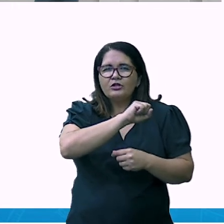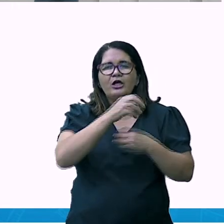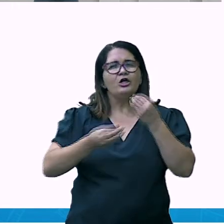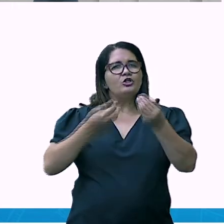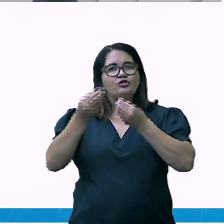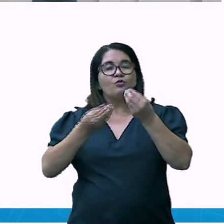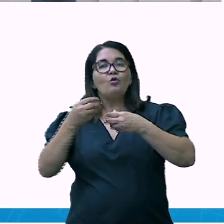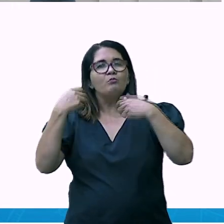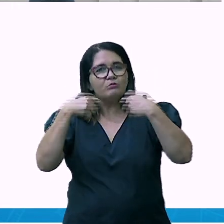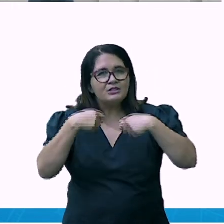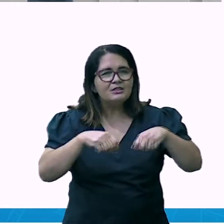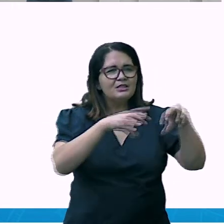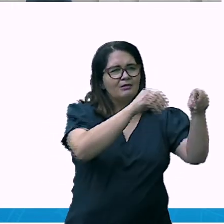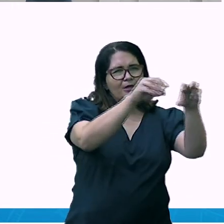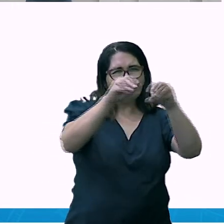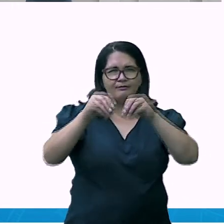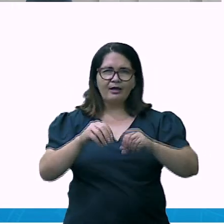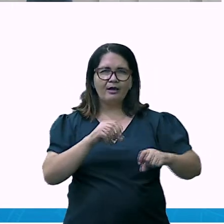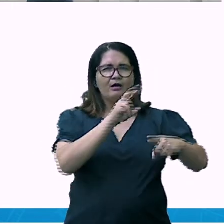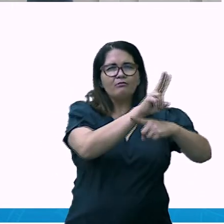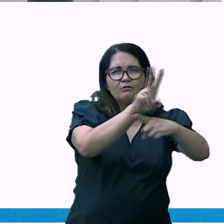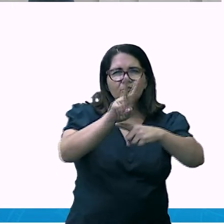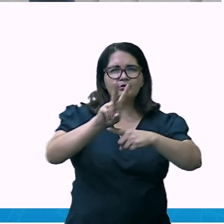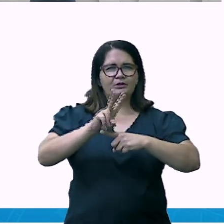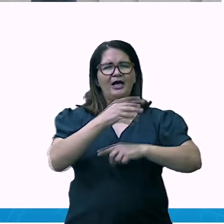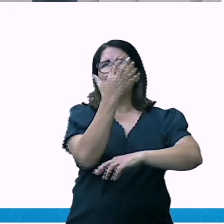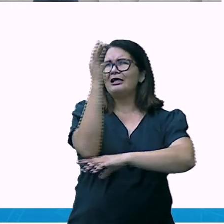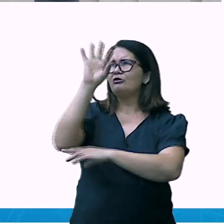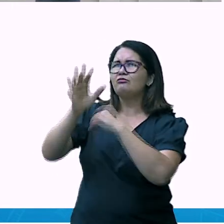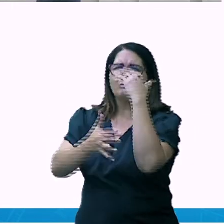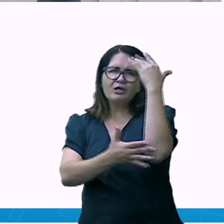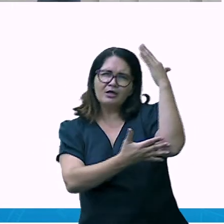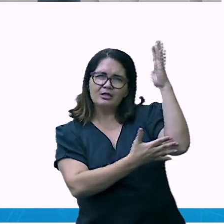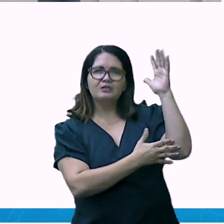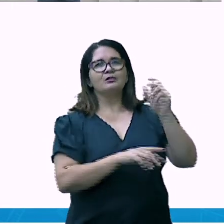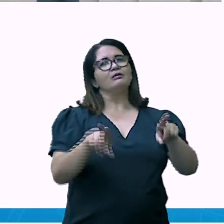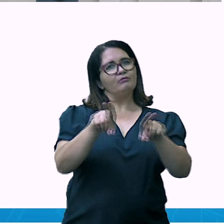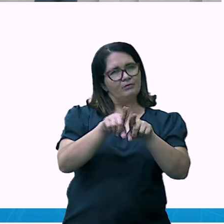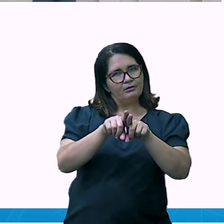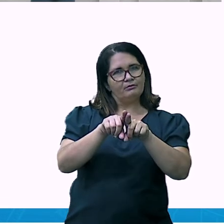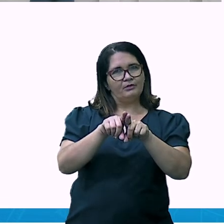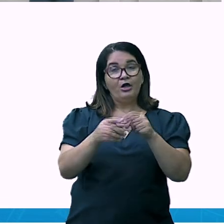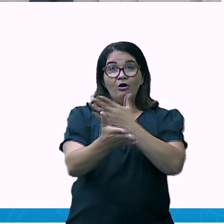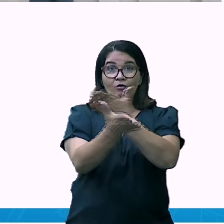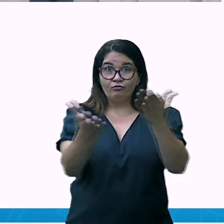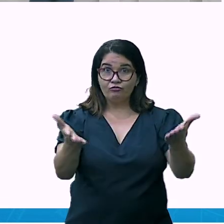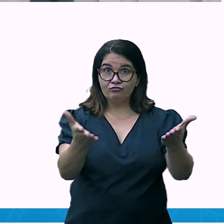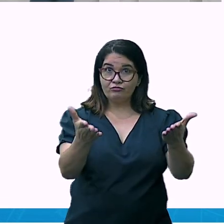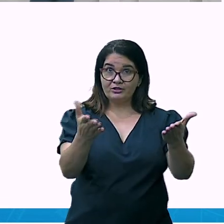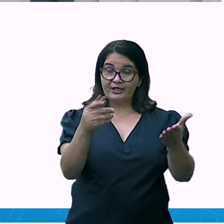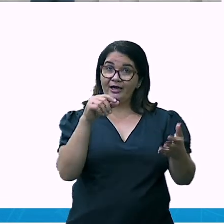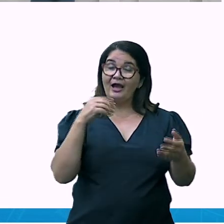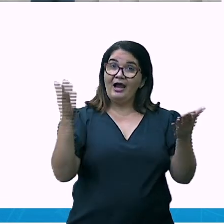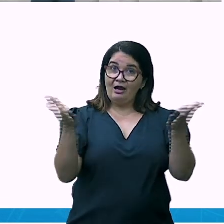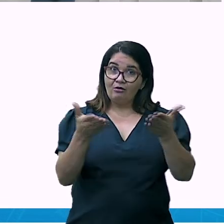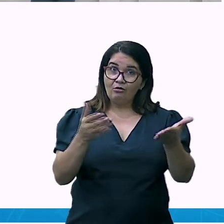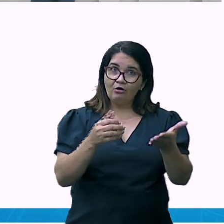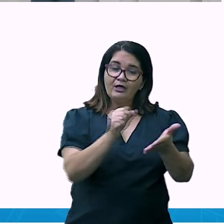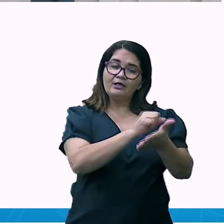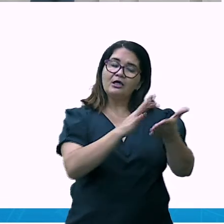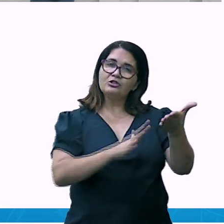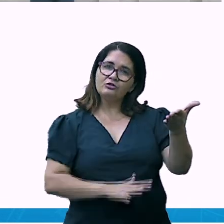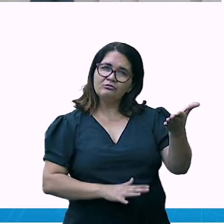respondemos juntos a nossa atividade de fixação e agora é com você. Em seu caderno, eu quero que você